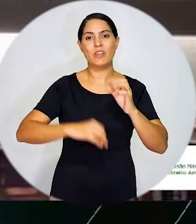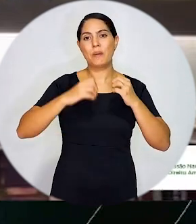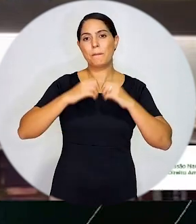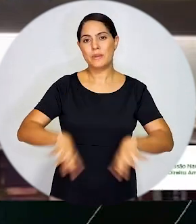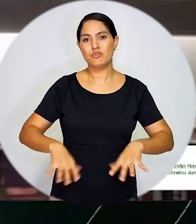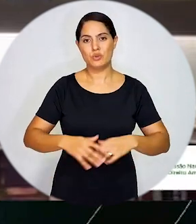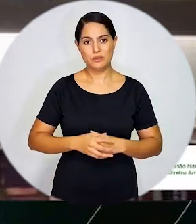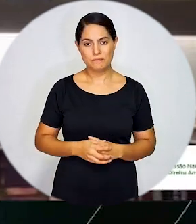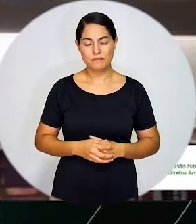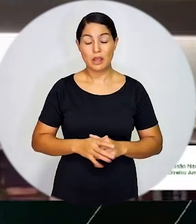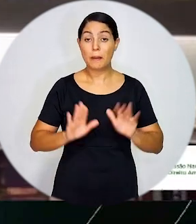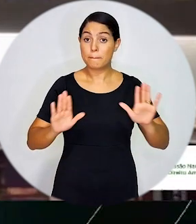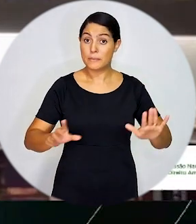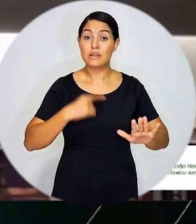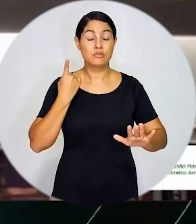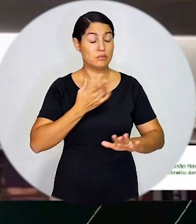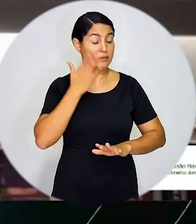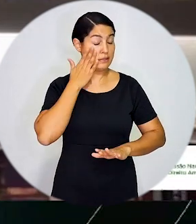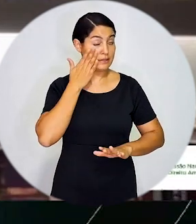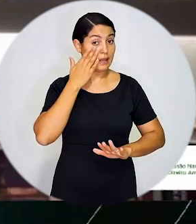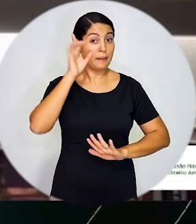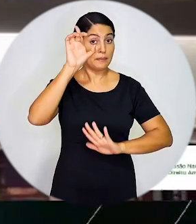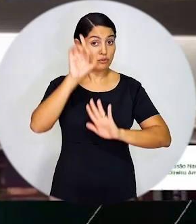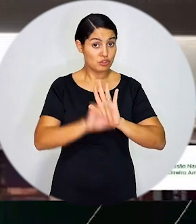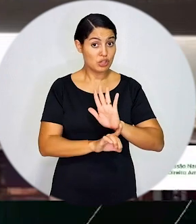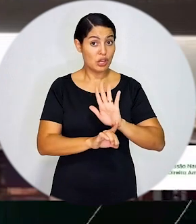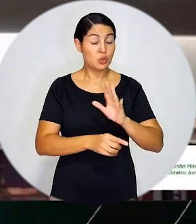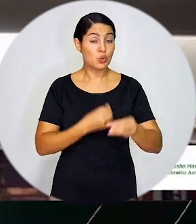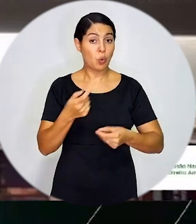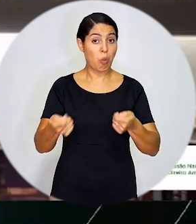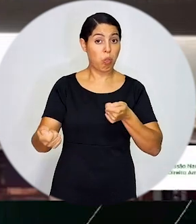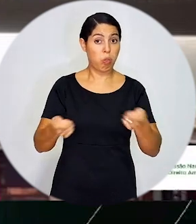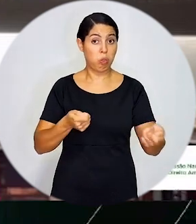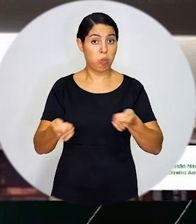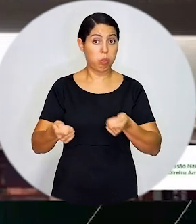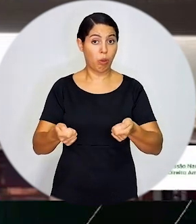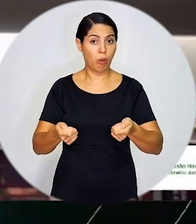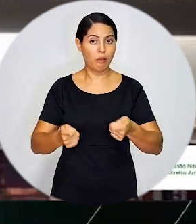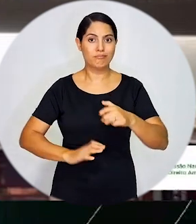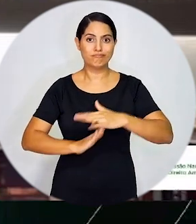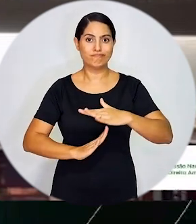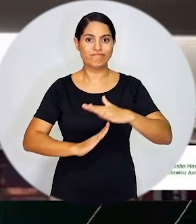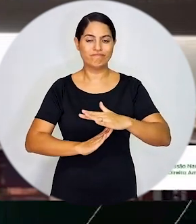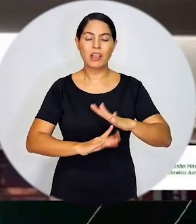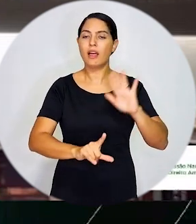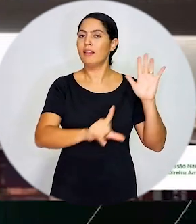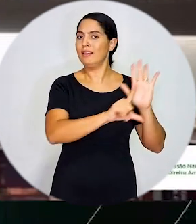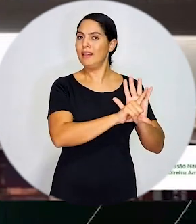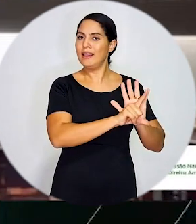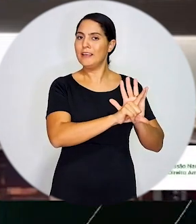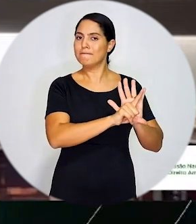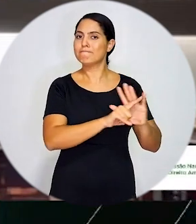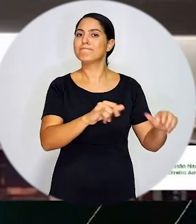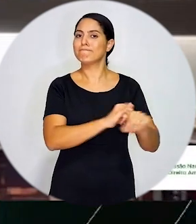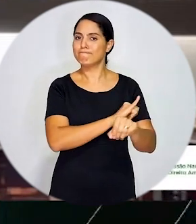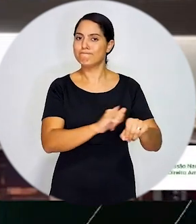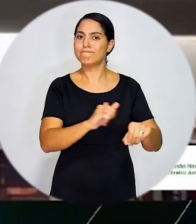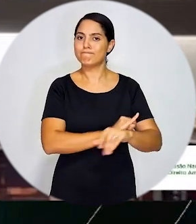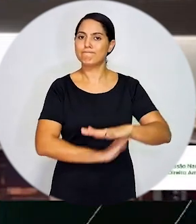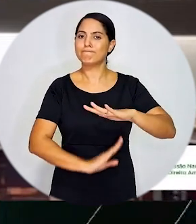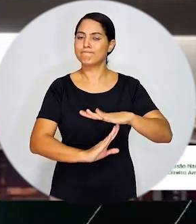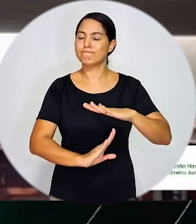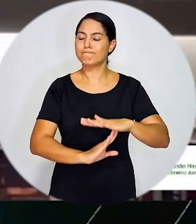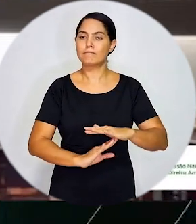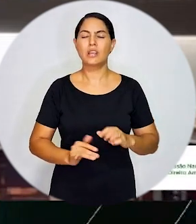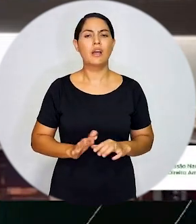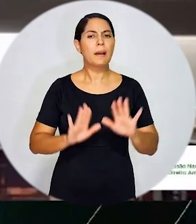nós sabemos que direitos só podem ser restringidos pela lei. Que as lições aprendidas nesses dias sirvam